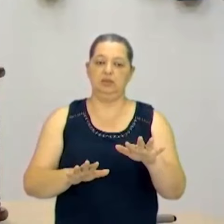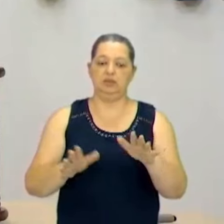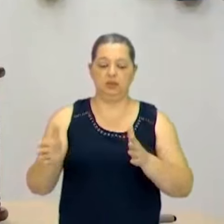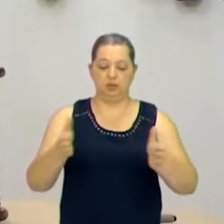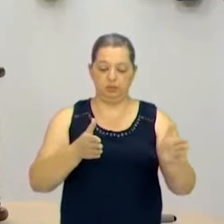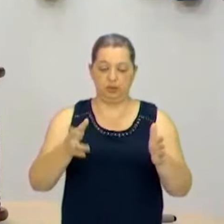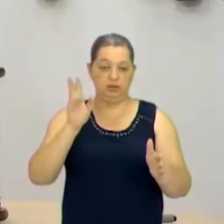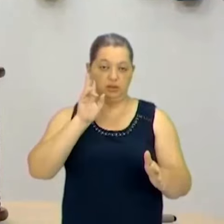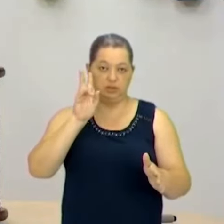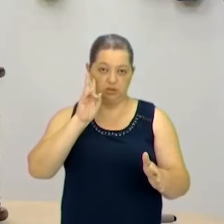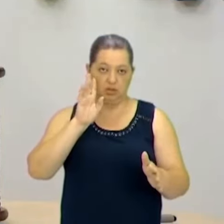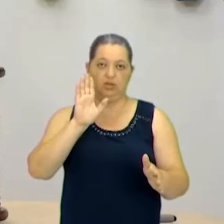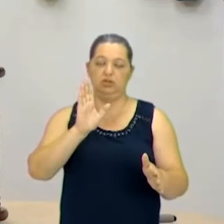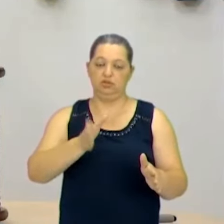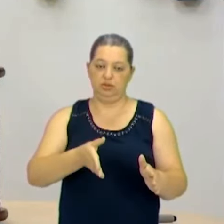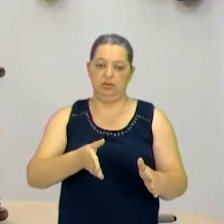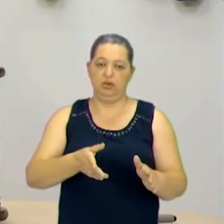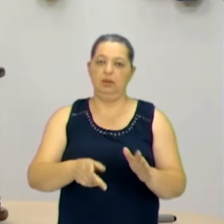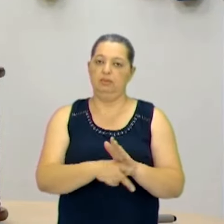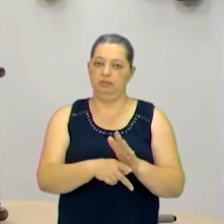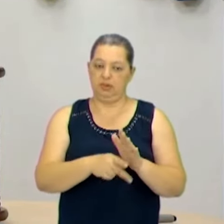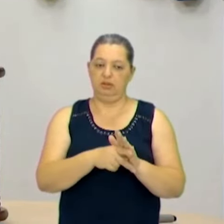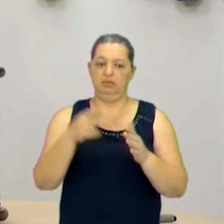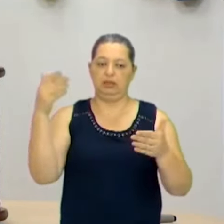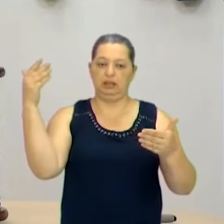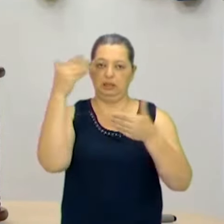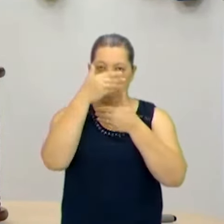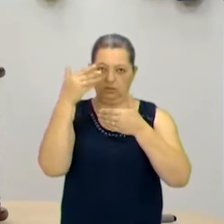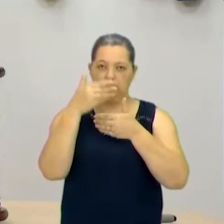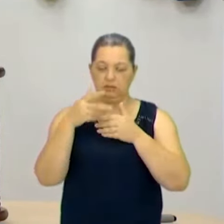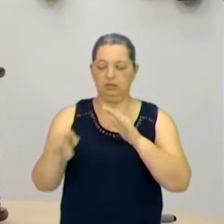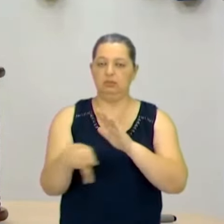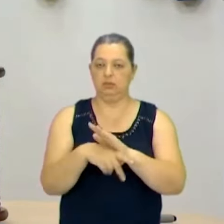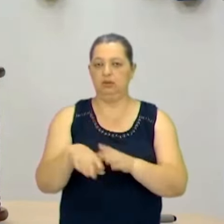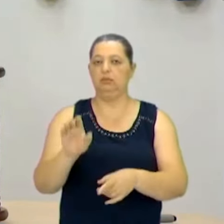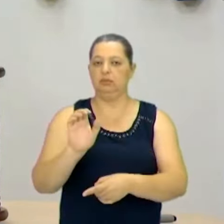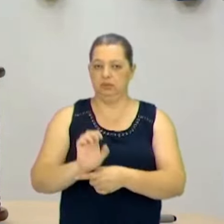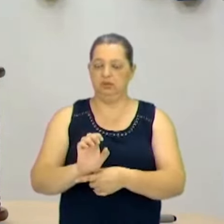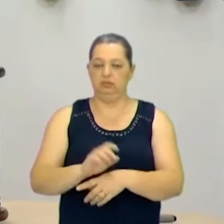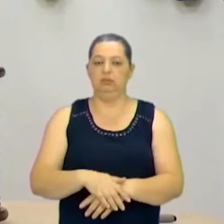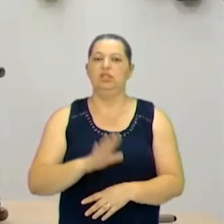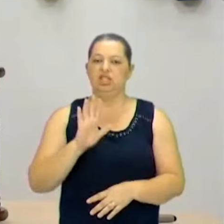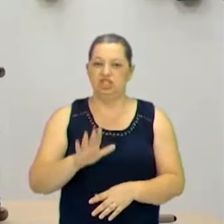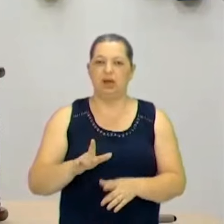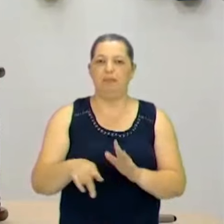já foi um terrorista. O próprio Estado já causou terror